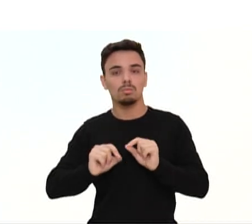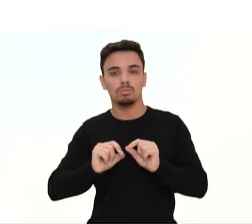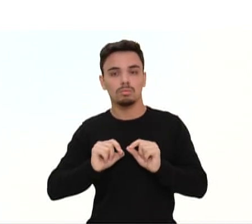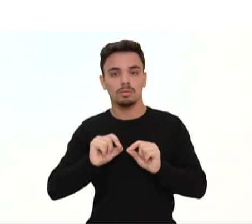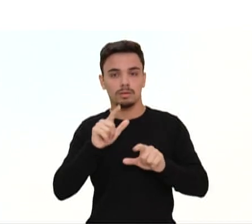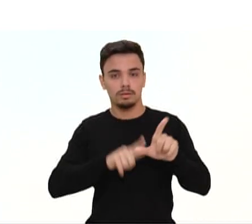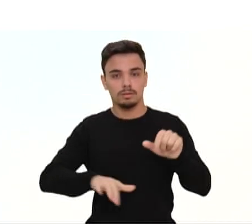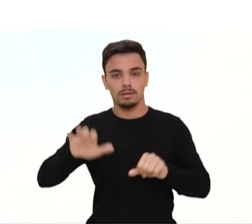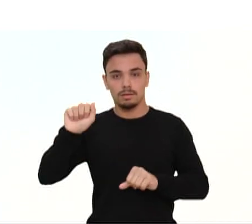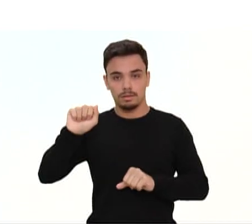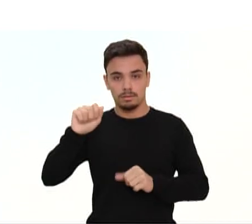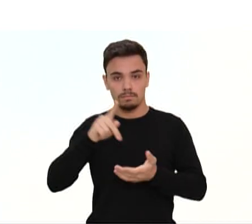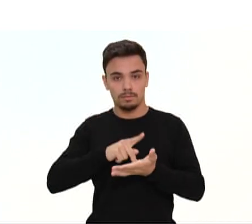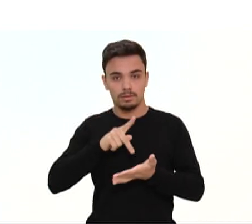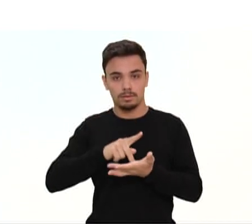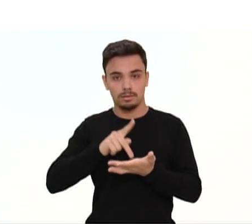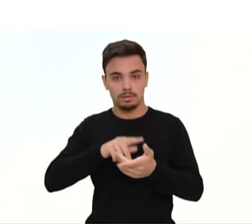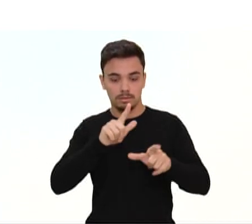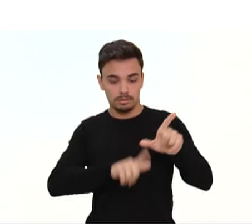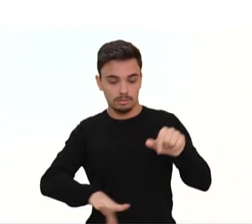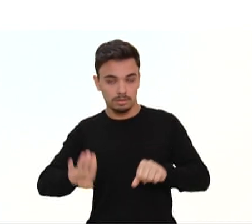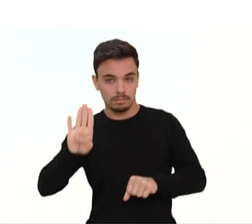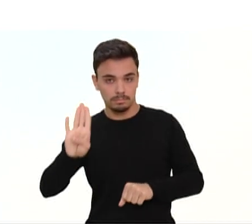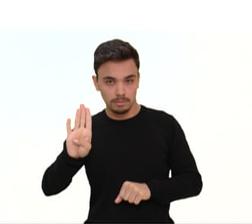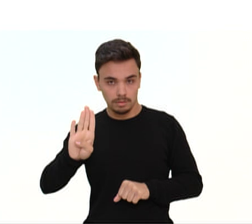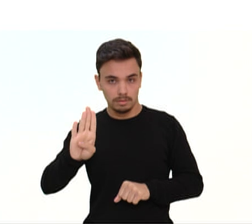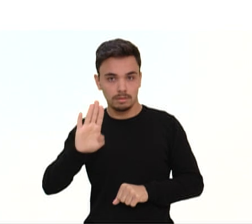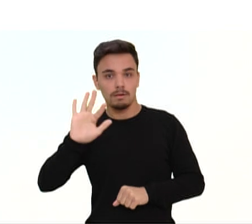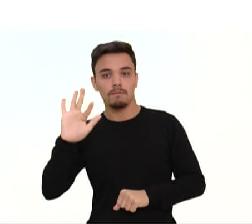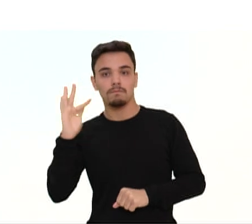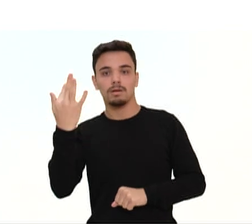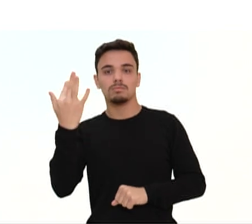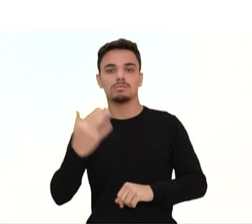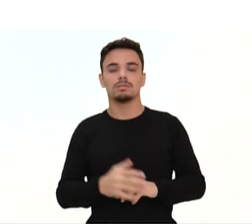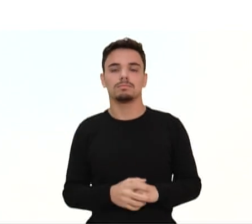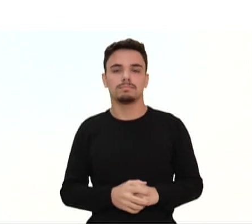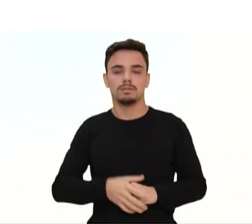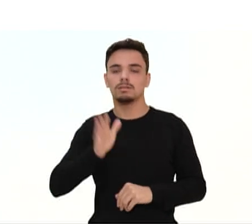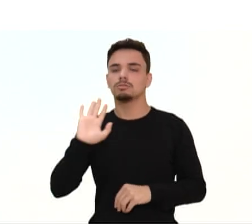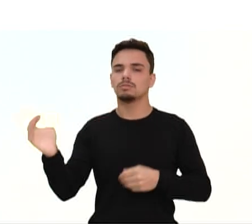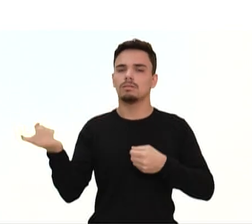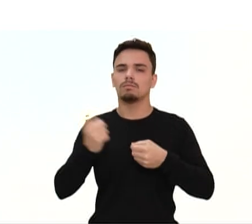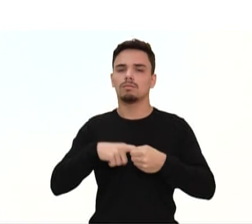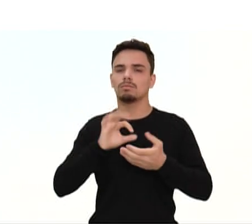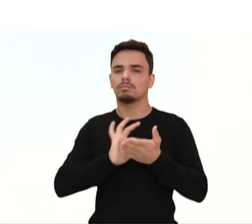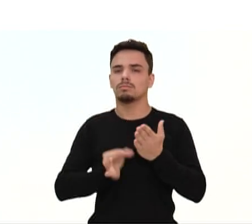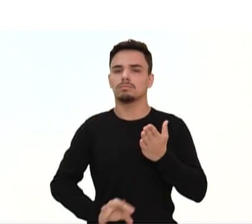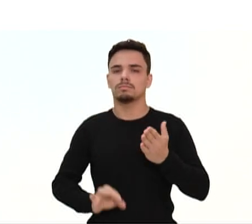A, verdadeira, ou alternativa B, falsa? Voltamos já com a correção.